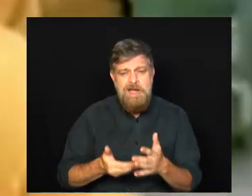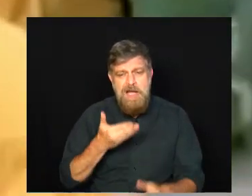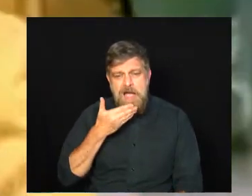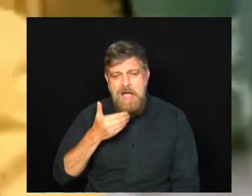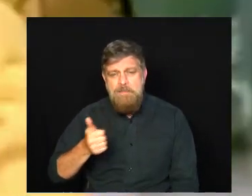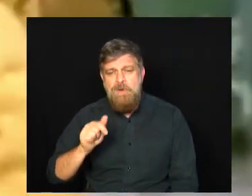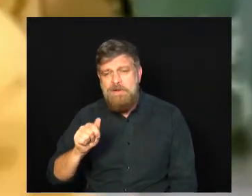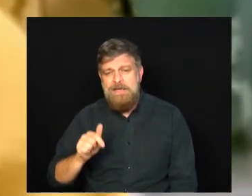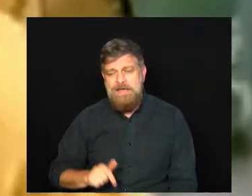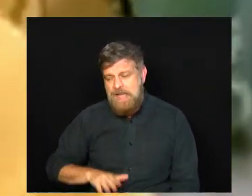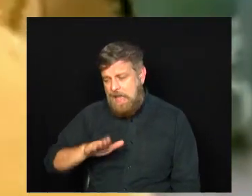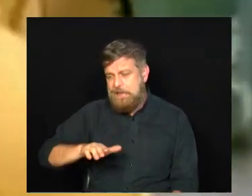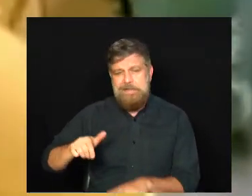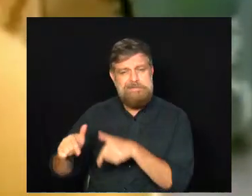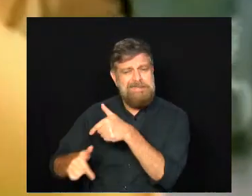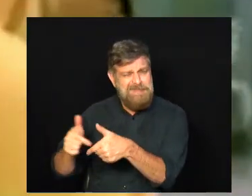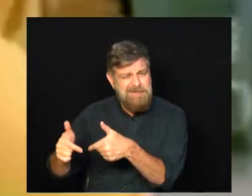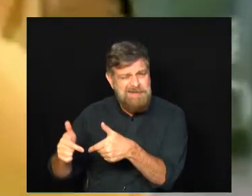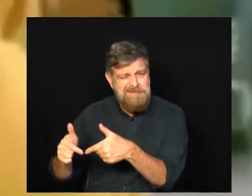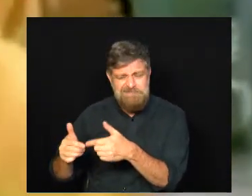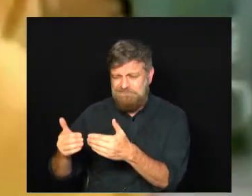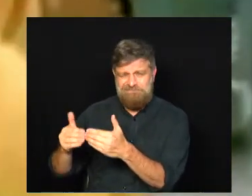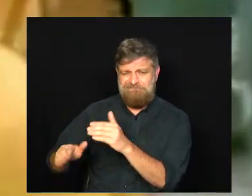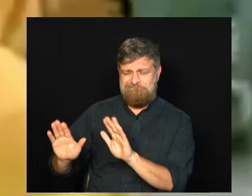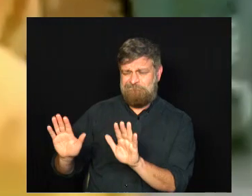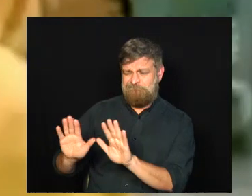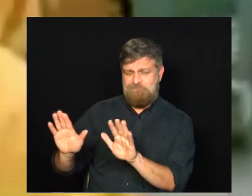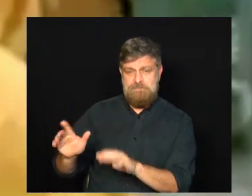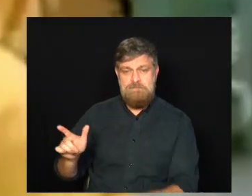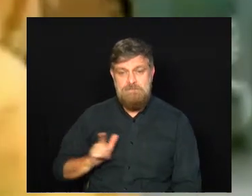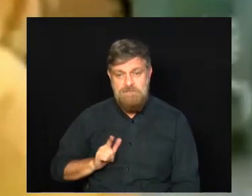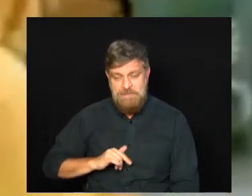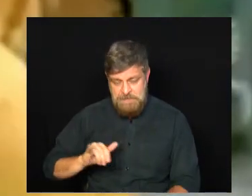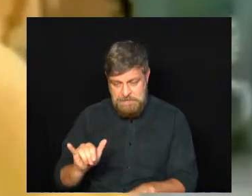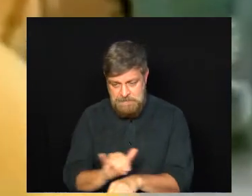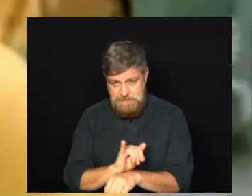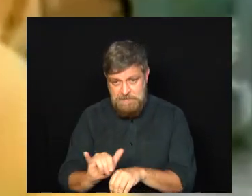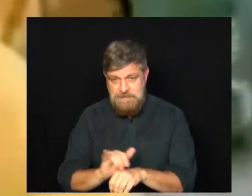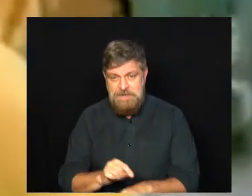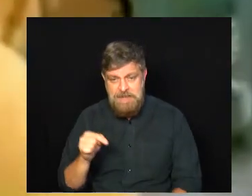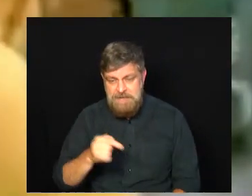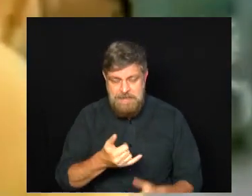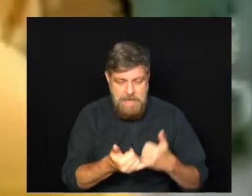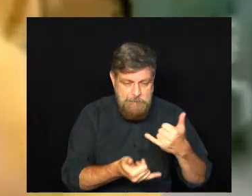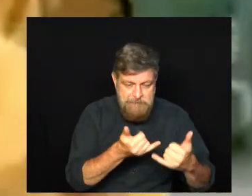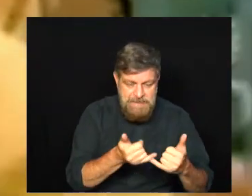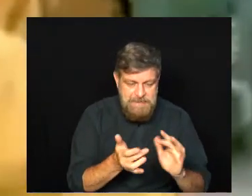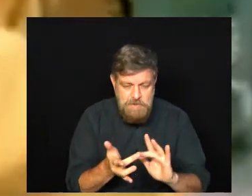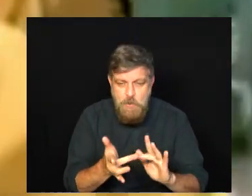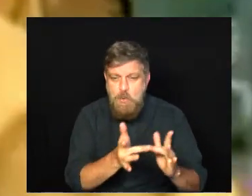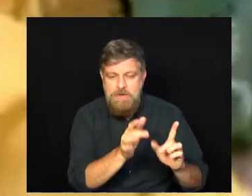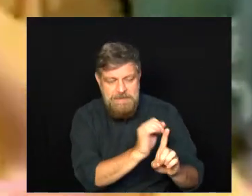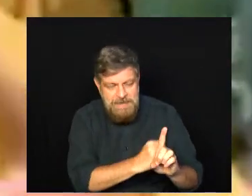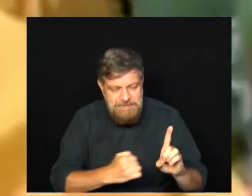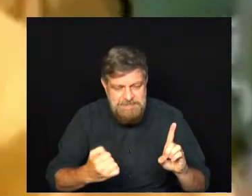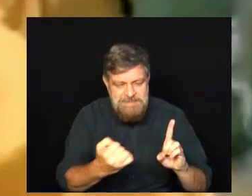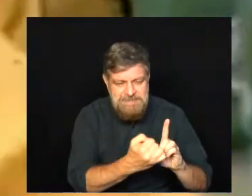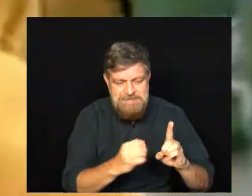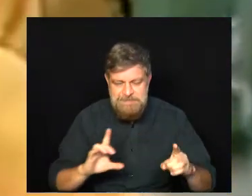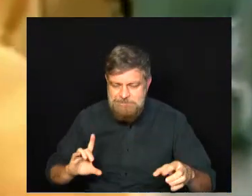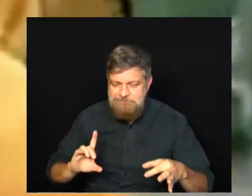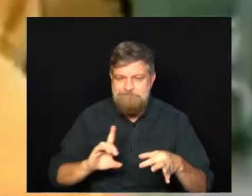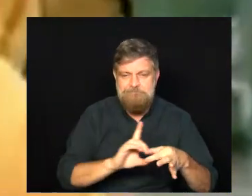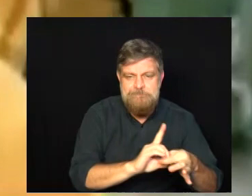esteja trabalhando, enfim, e essa possibilidade do lúdico, da convivência, da socialização,